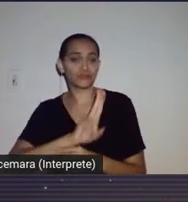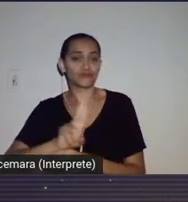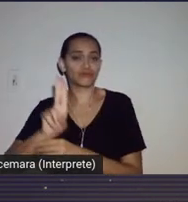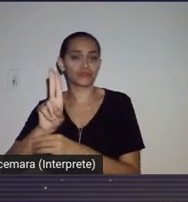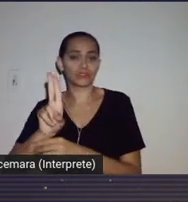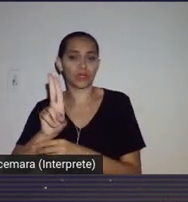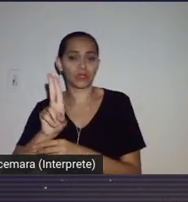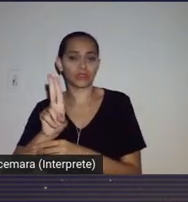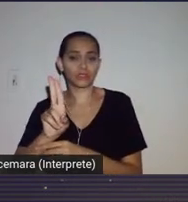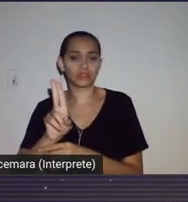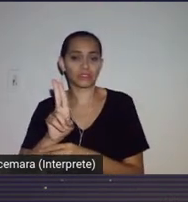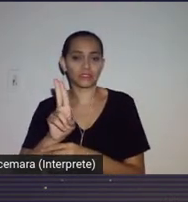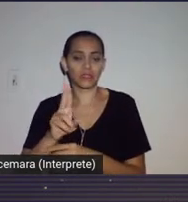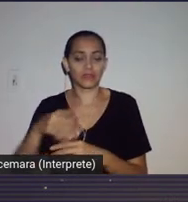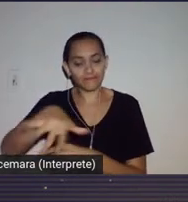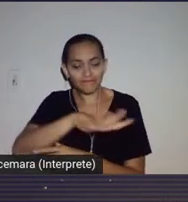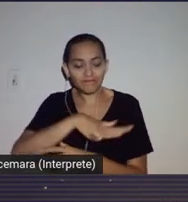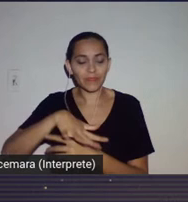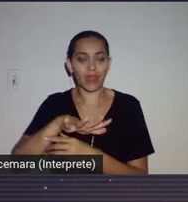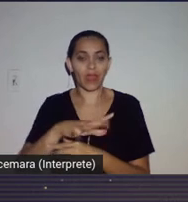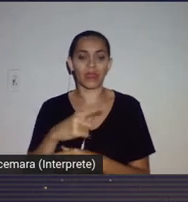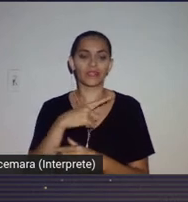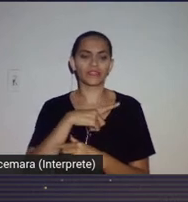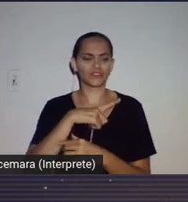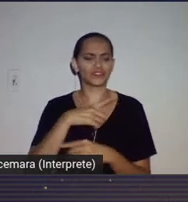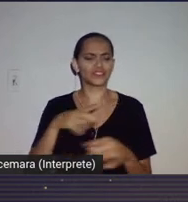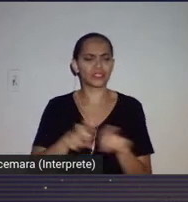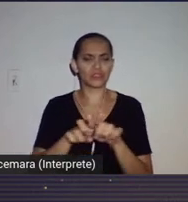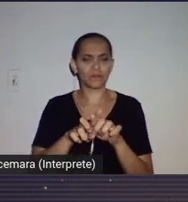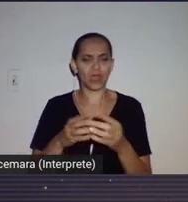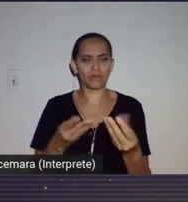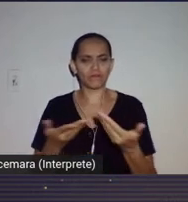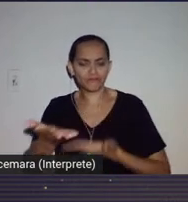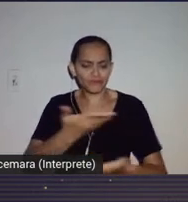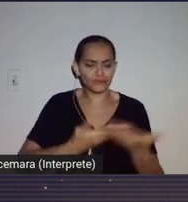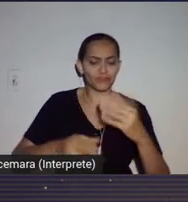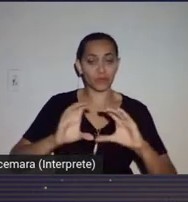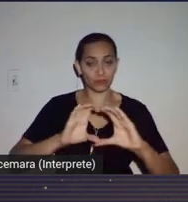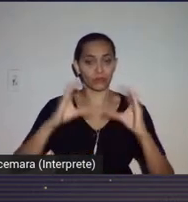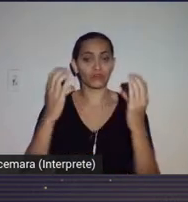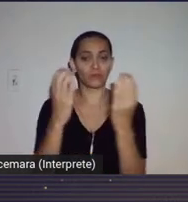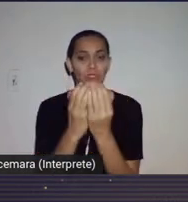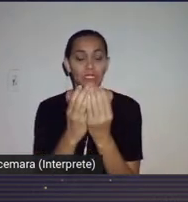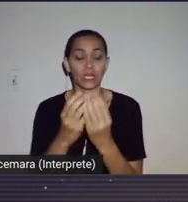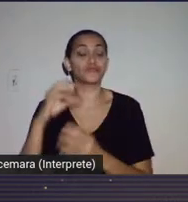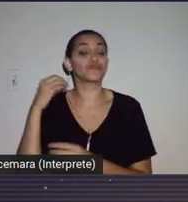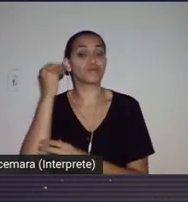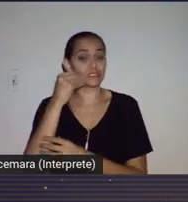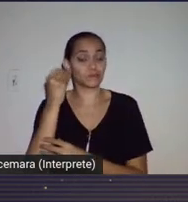open source, então tinha uma comunidade envolvida e essa experiência foi muito legal.